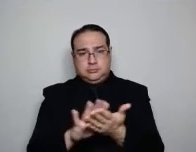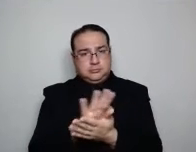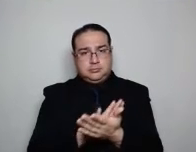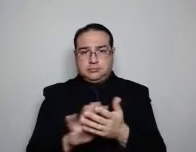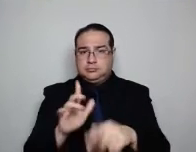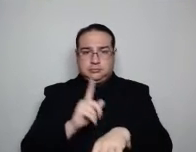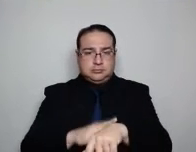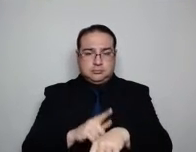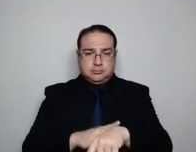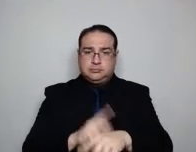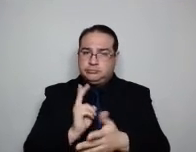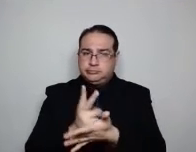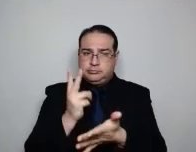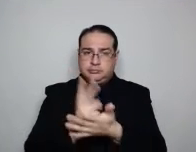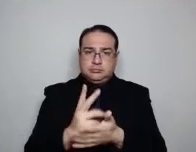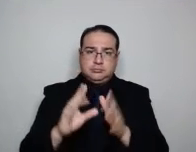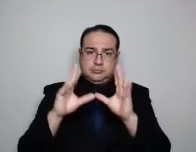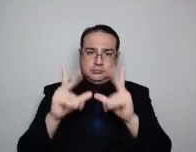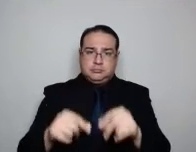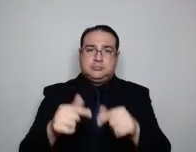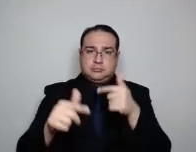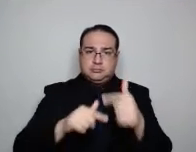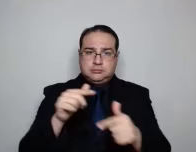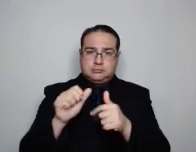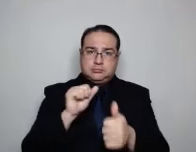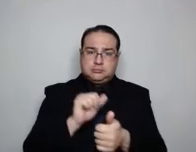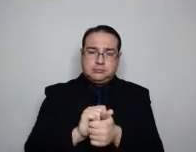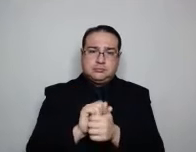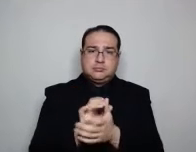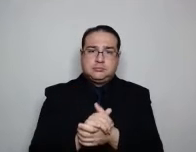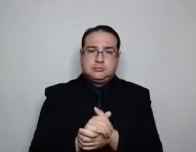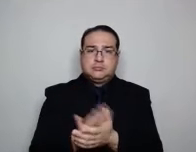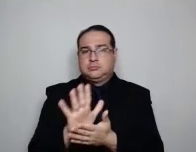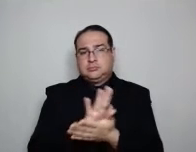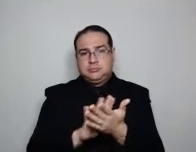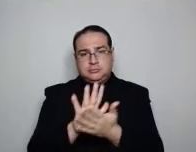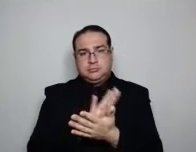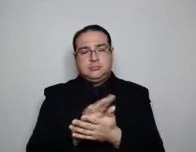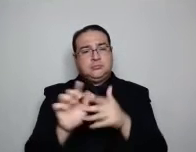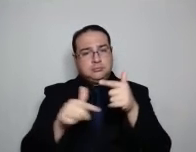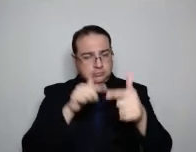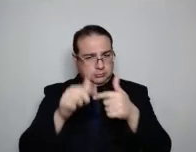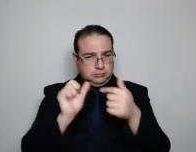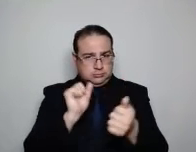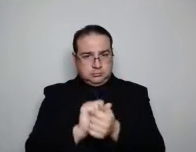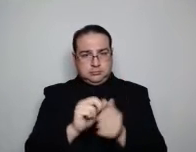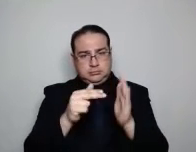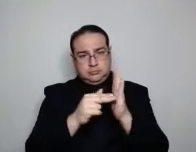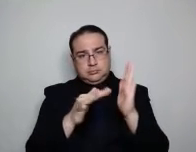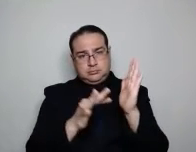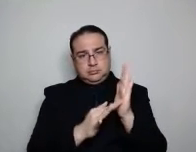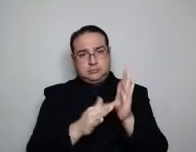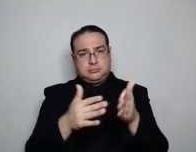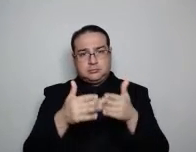nenhum instante, nenhum serviço, nenhuma nota dessa foi contestada